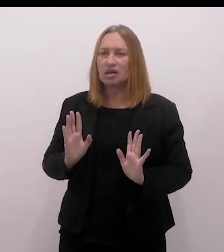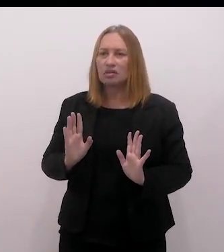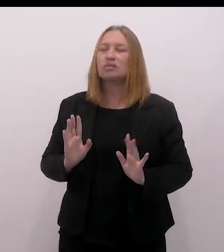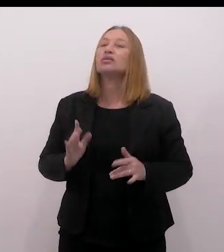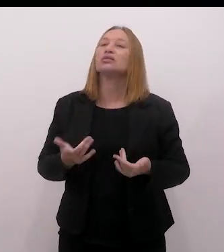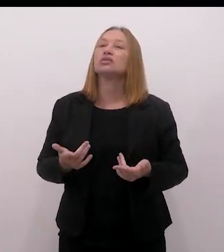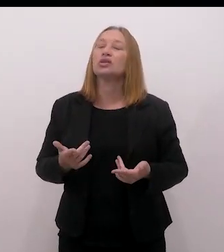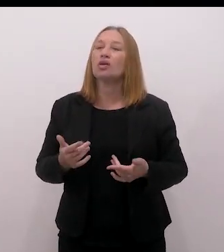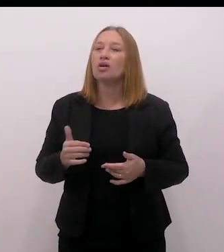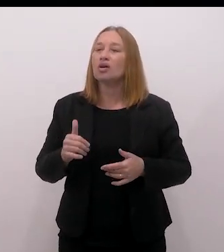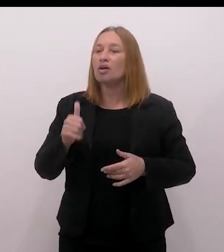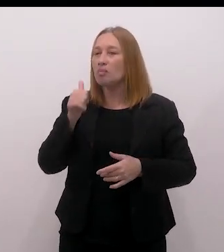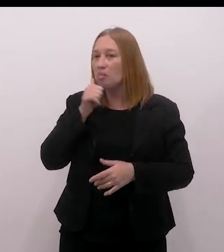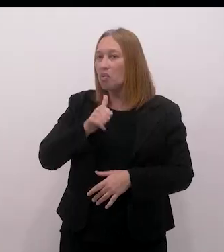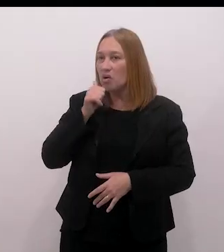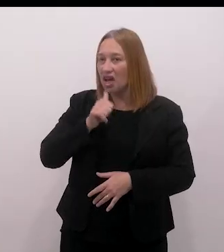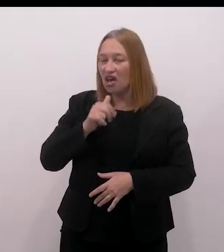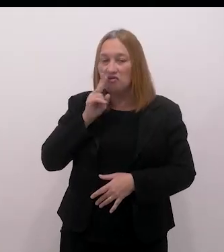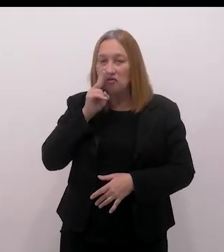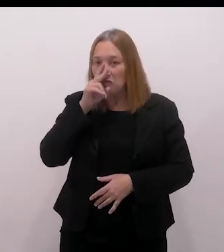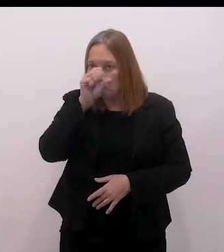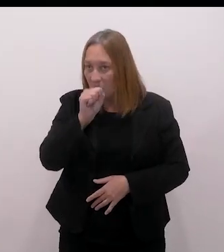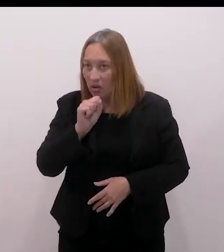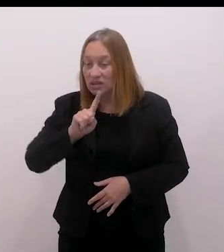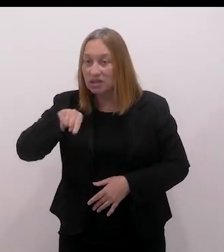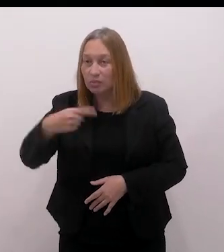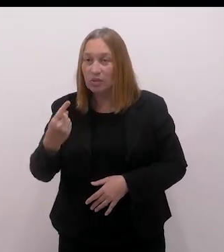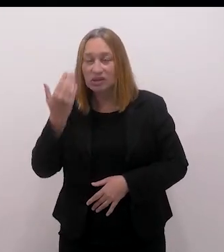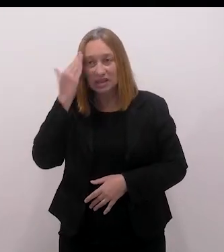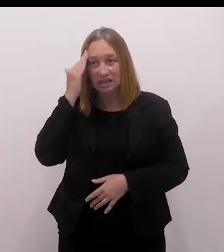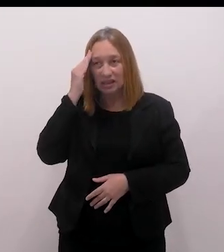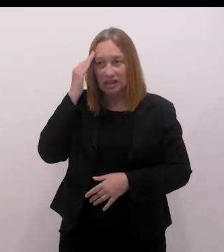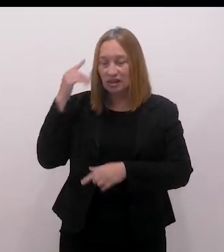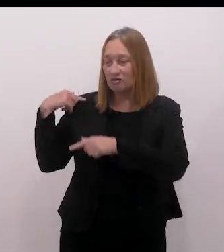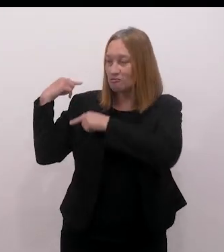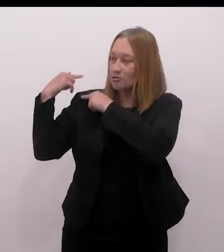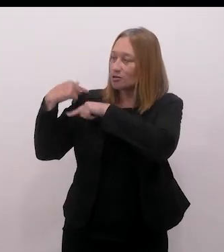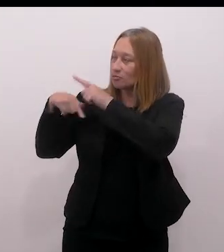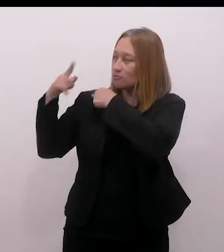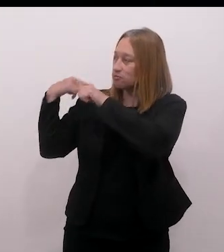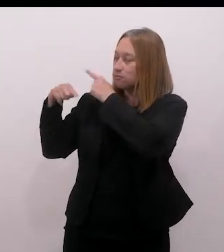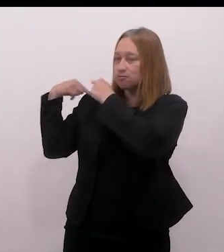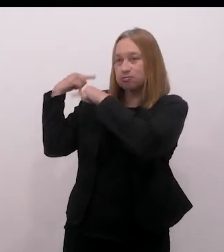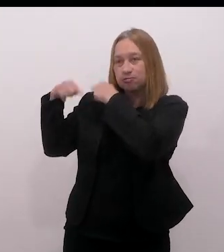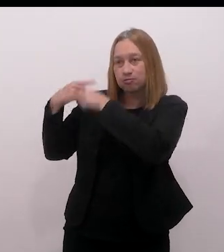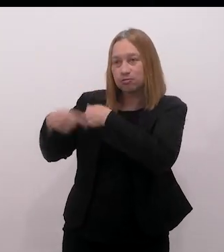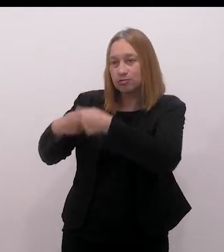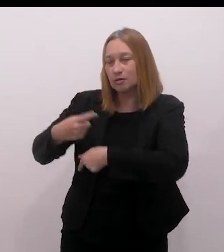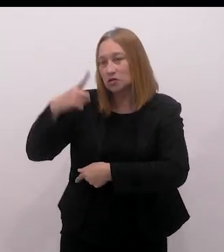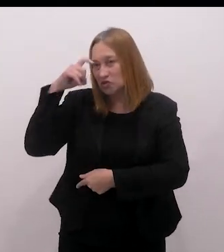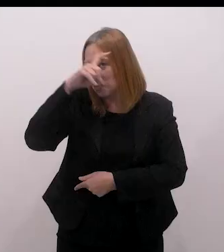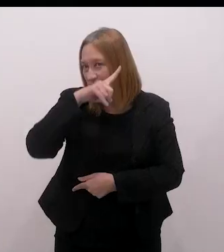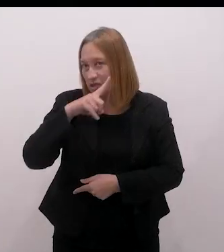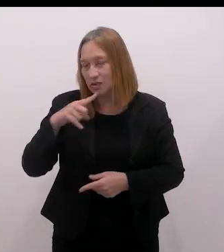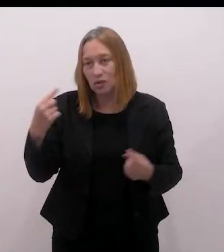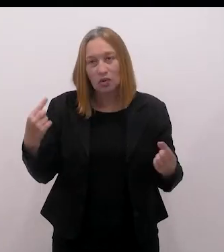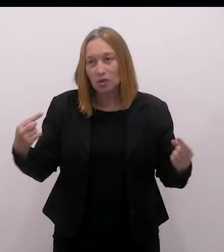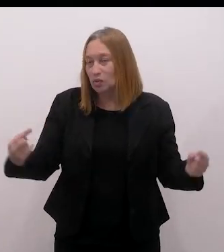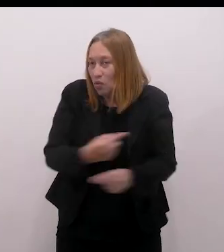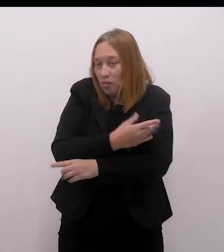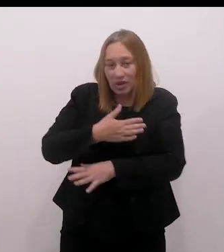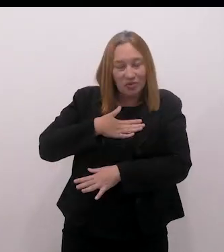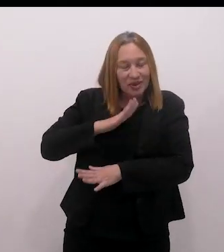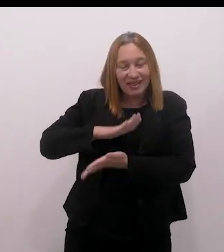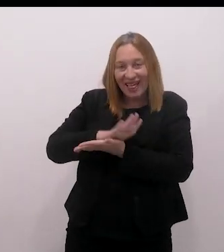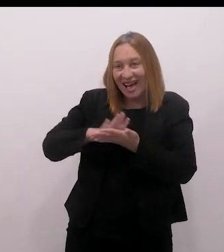da sua reconstrução, da sua reinvenção como mulher, né? E depois a gente entende que a origem dela foi bem dura, assim, né? Não tem nada a